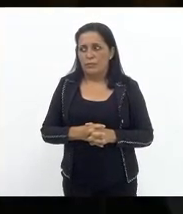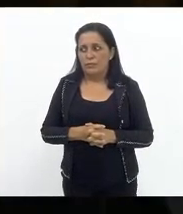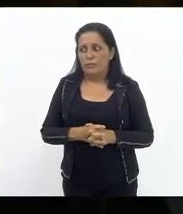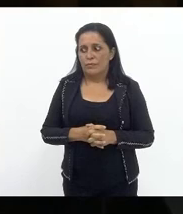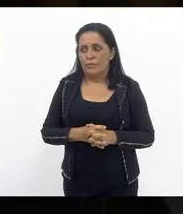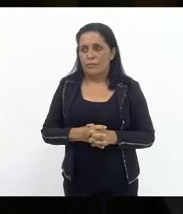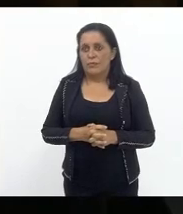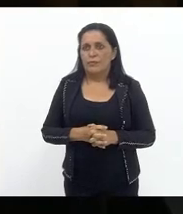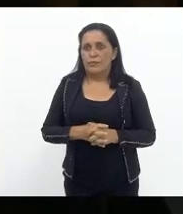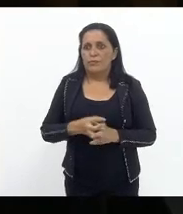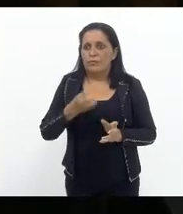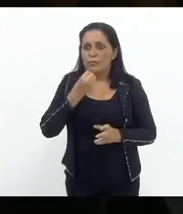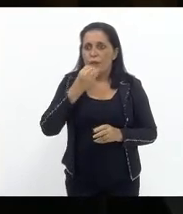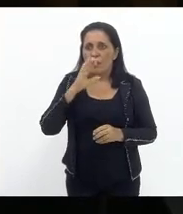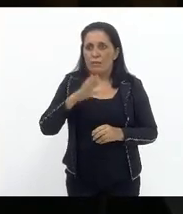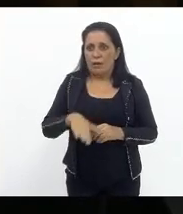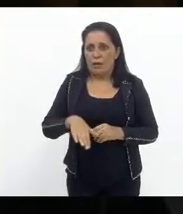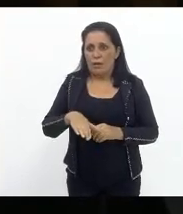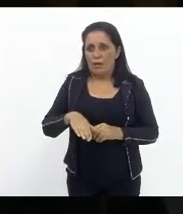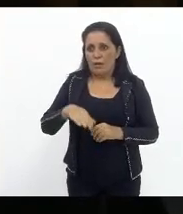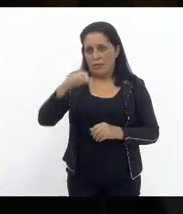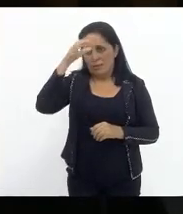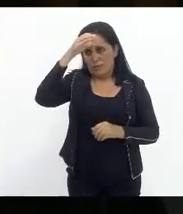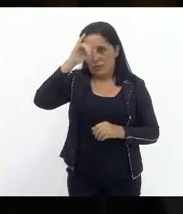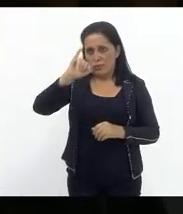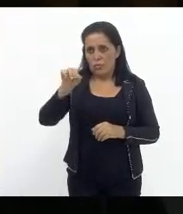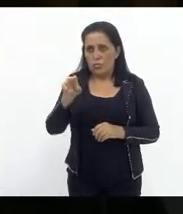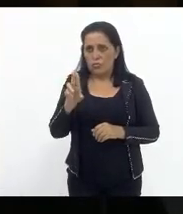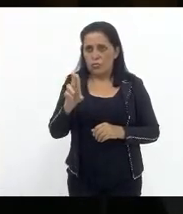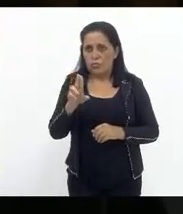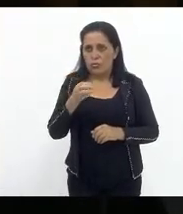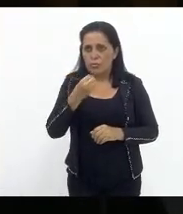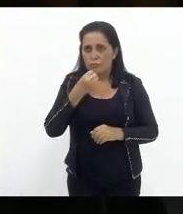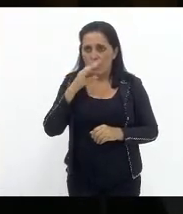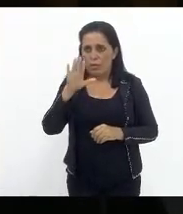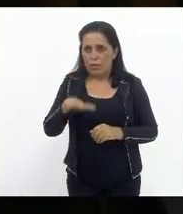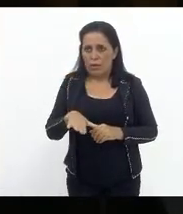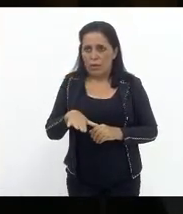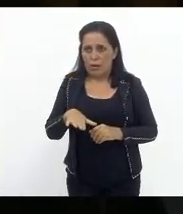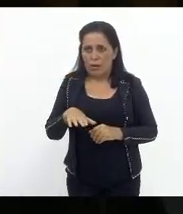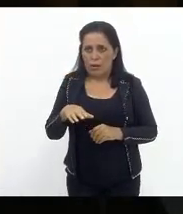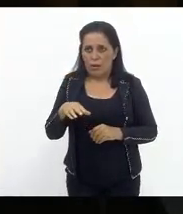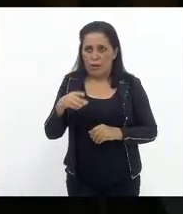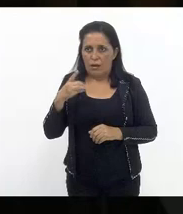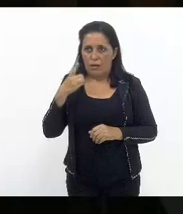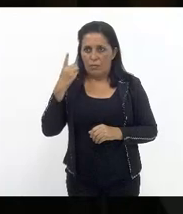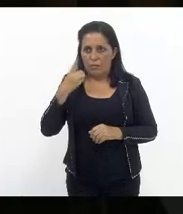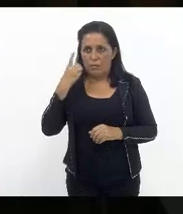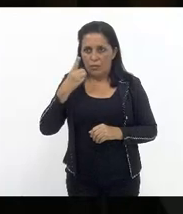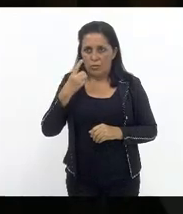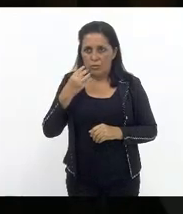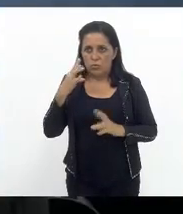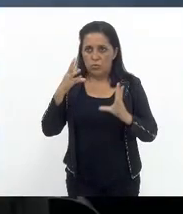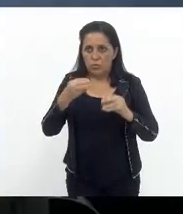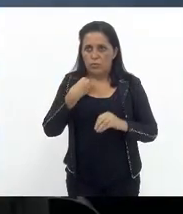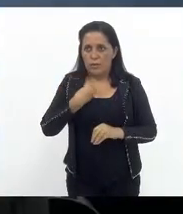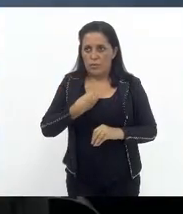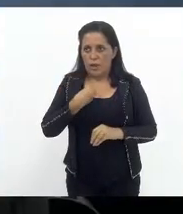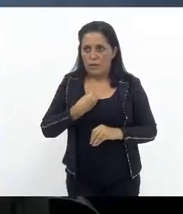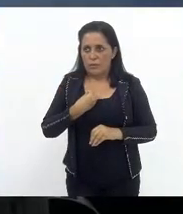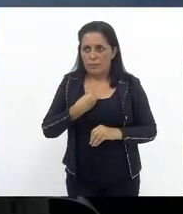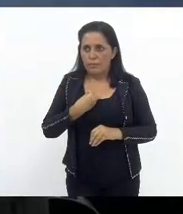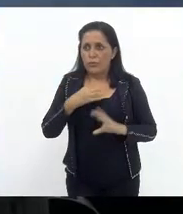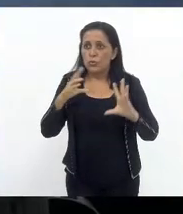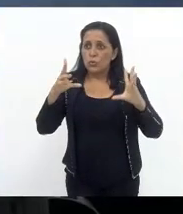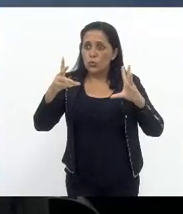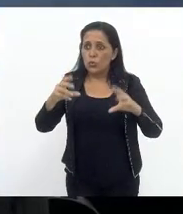Boa tarde, deputada Tia Ju, que está presidindo essa sessão. Boa tarde, deputados e deputadas aqui presentes. Todos que